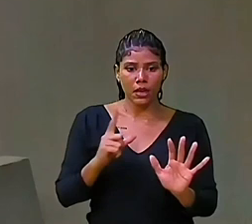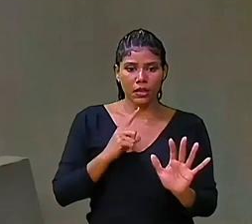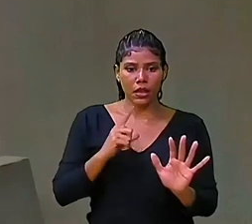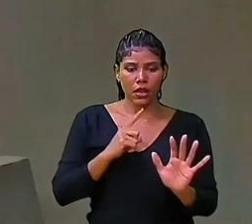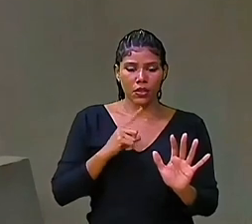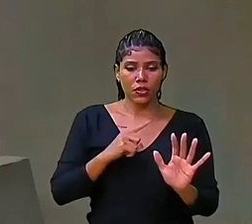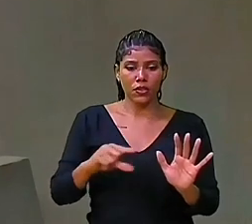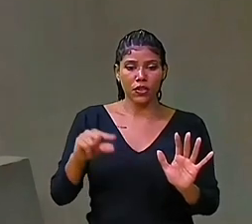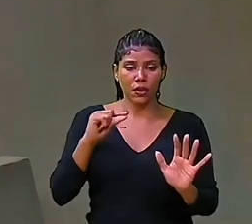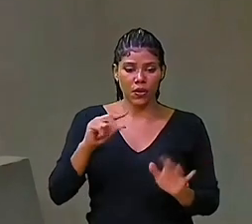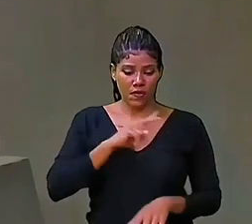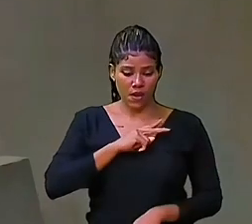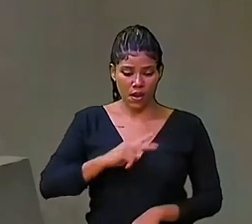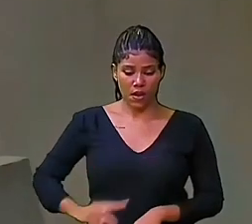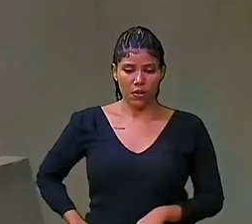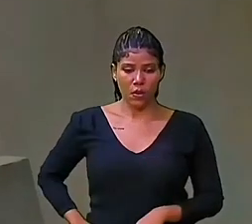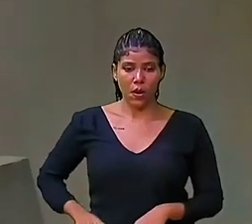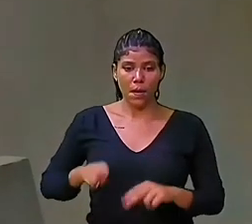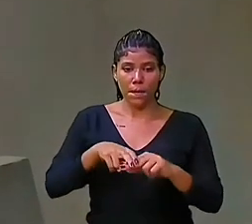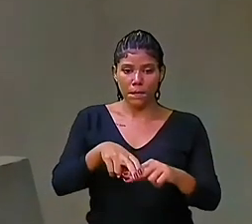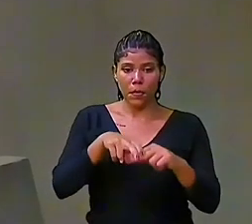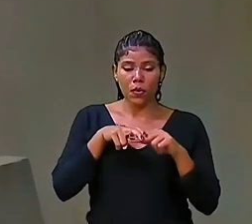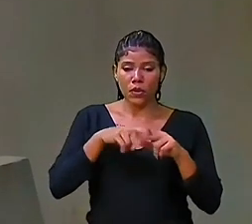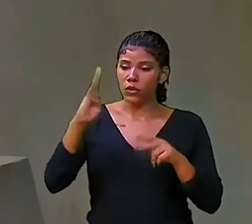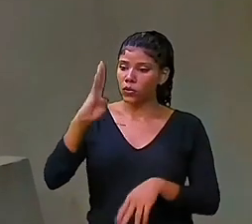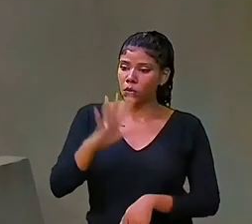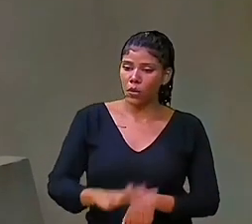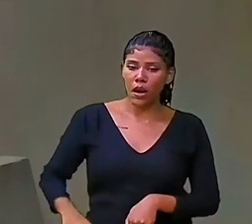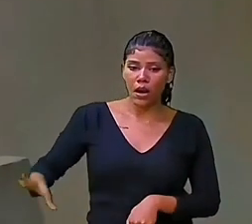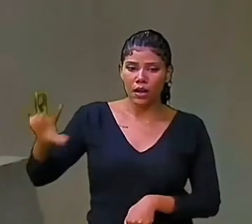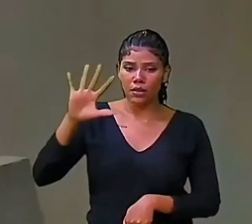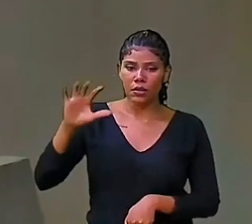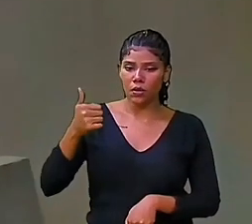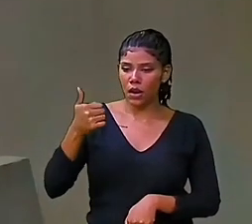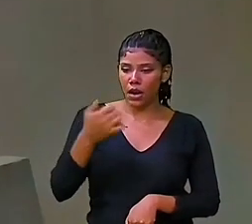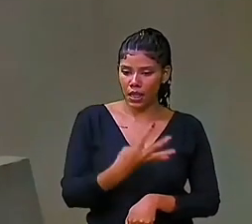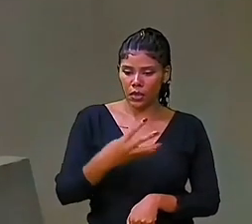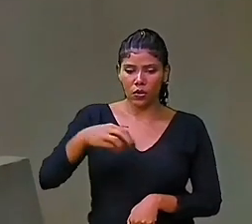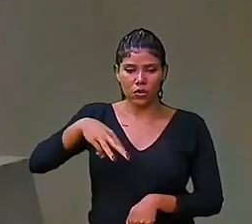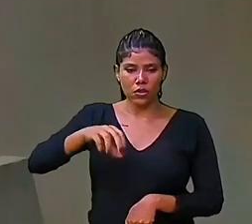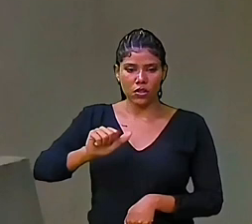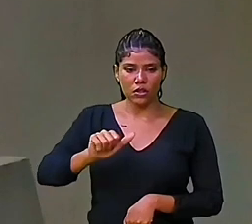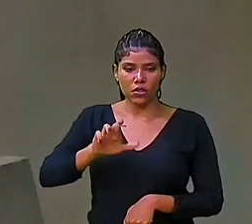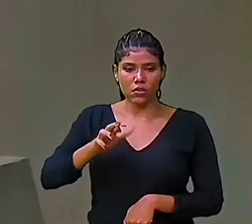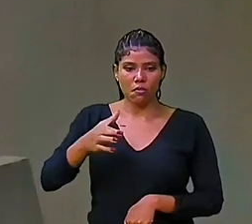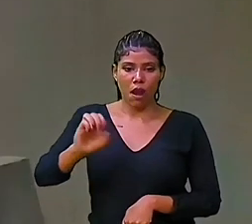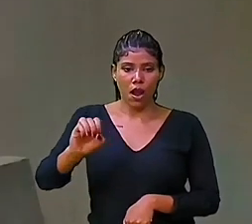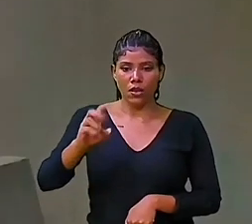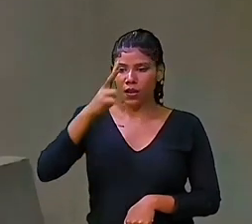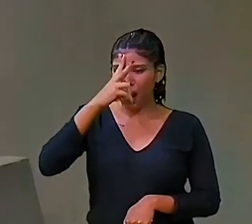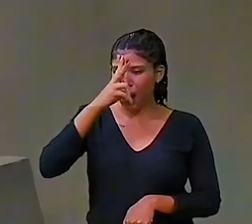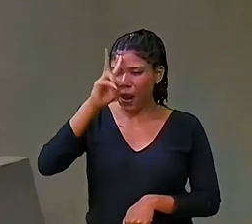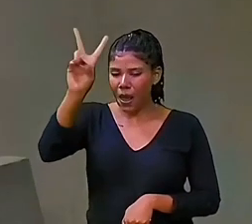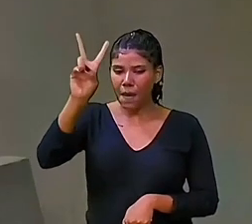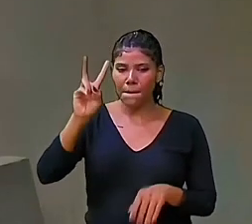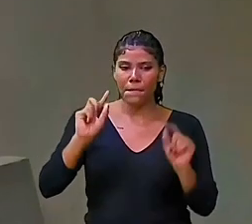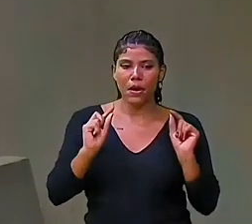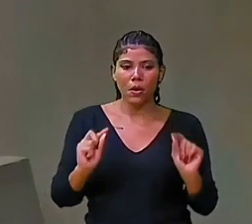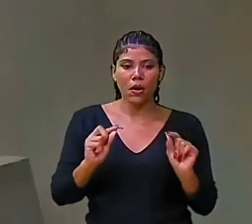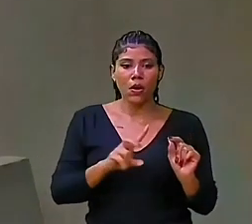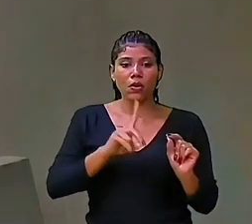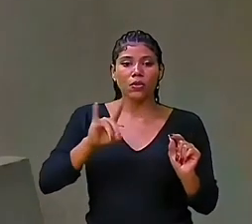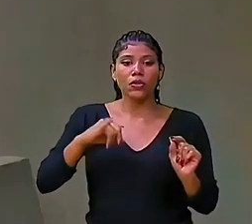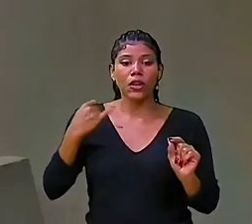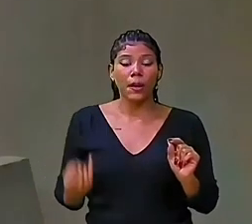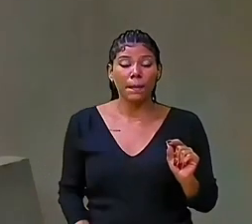público. Por causa disso, em todo o Brasil, o 14 de março é lembrado como uma data importante,